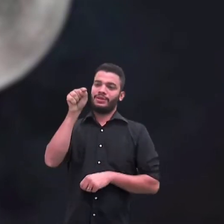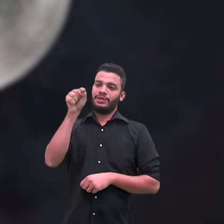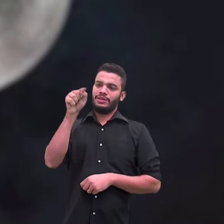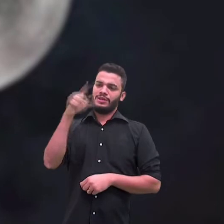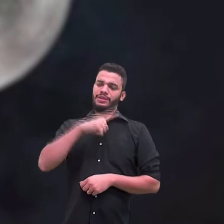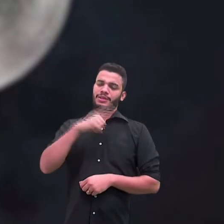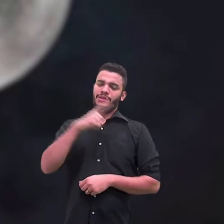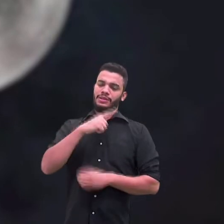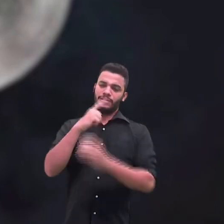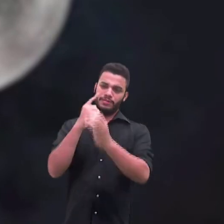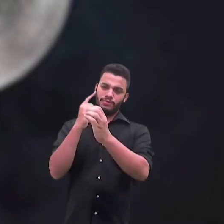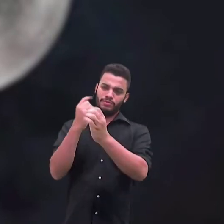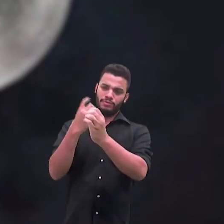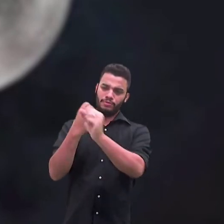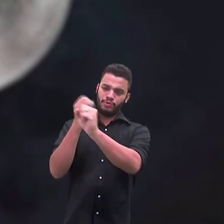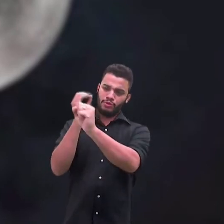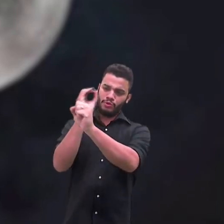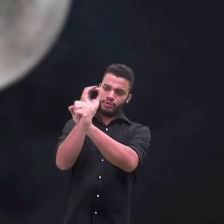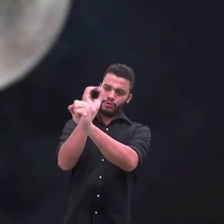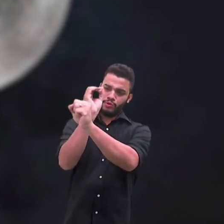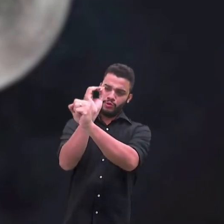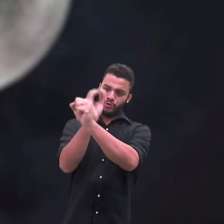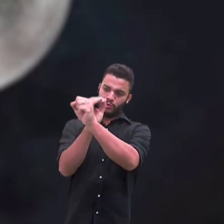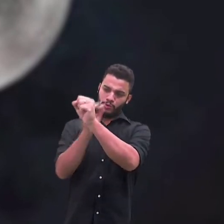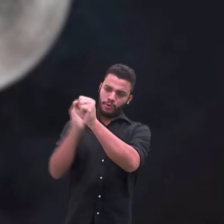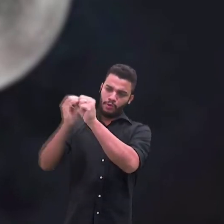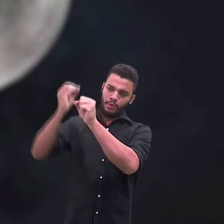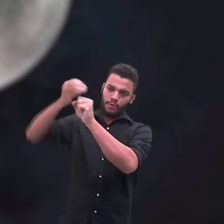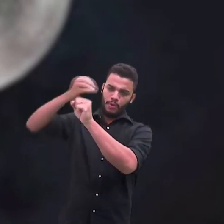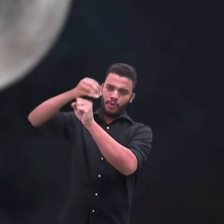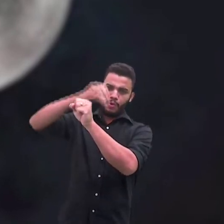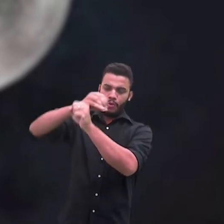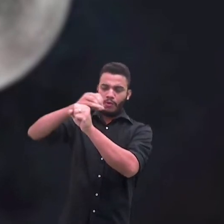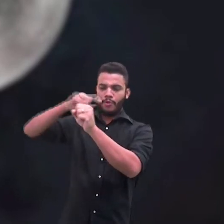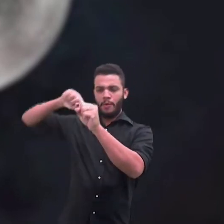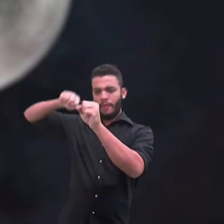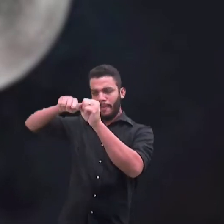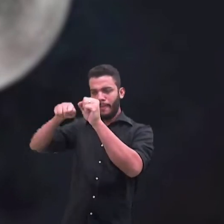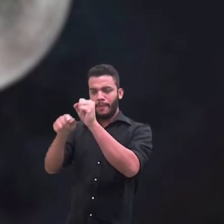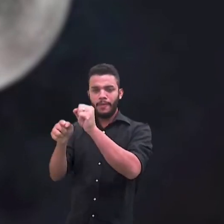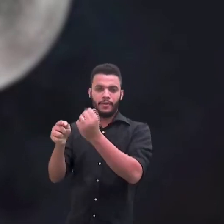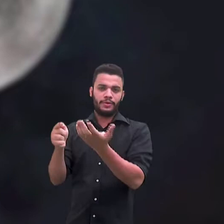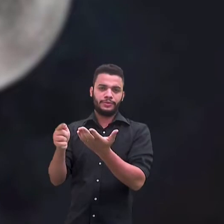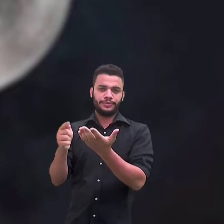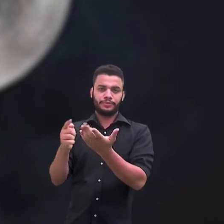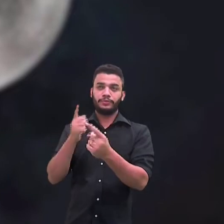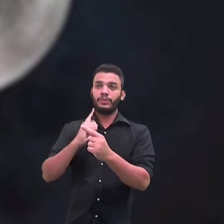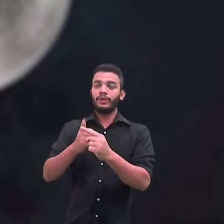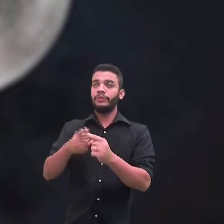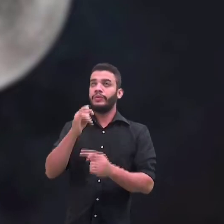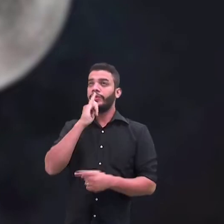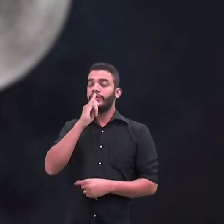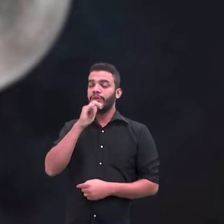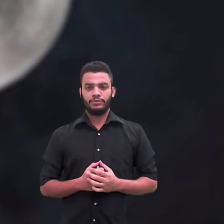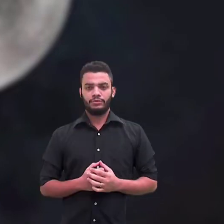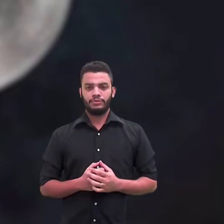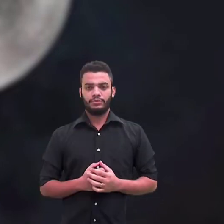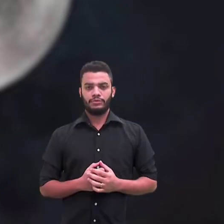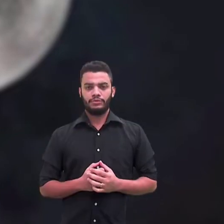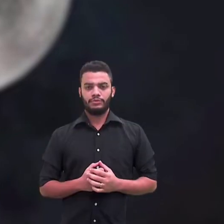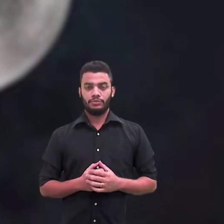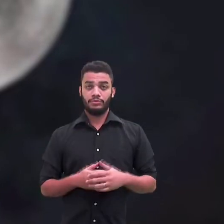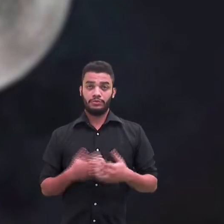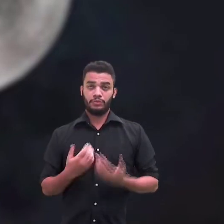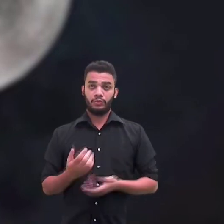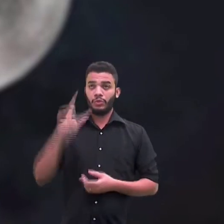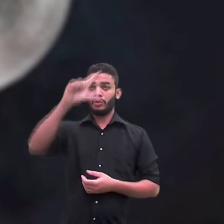passado, além de crateras abertas por impactos de diversas rochas espaciais. Embora